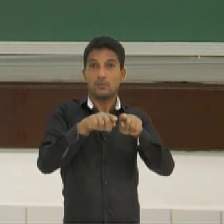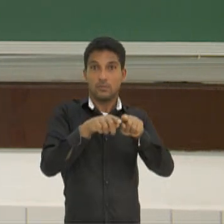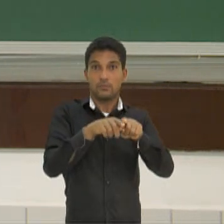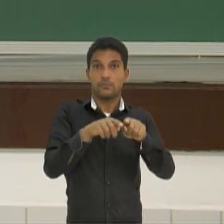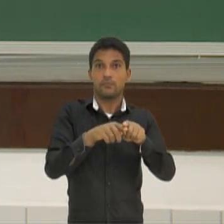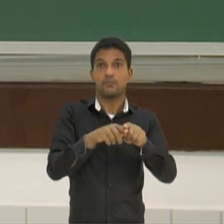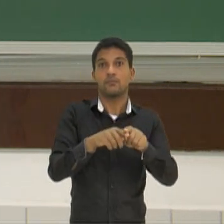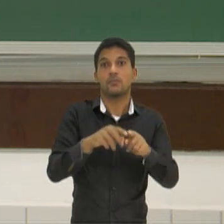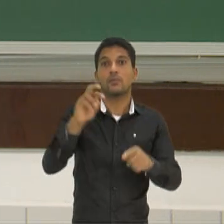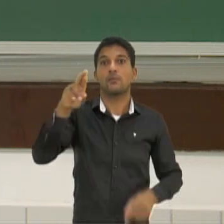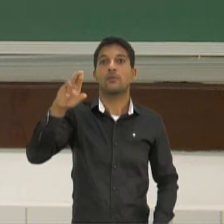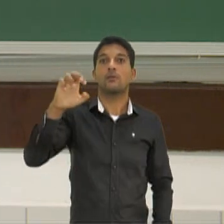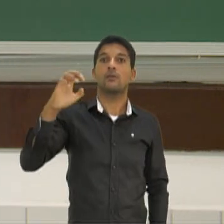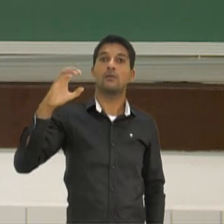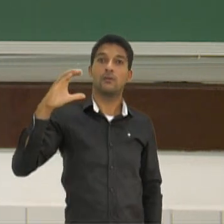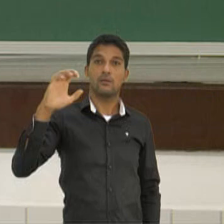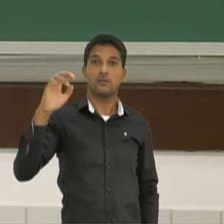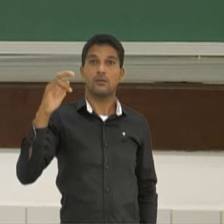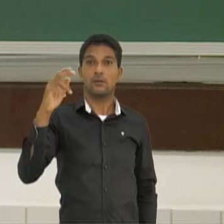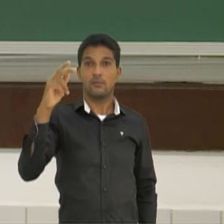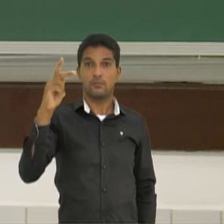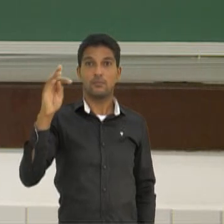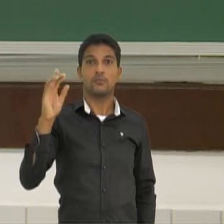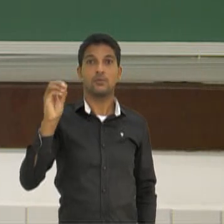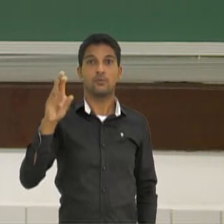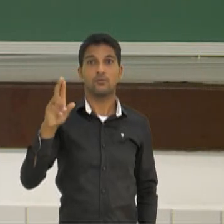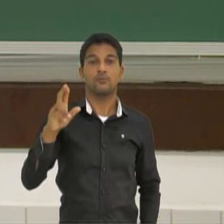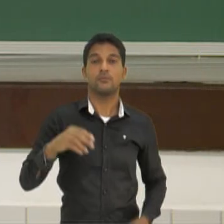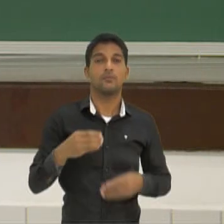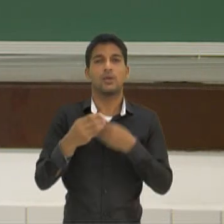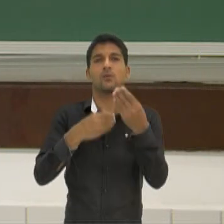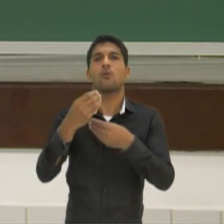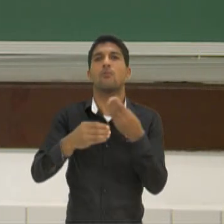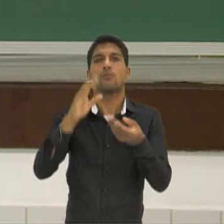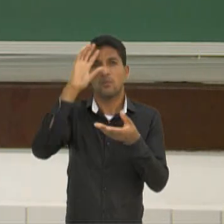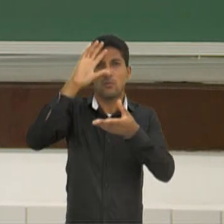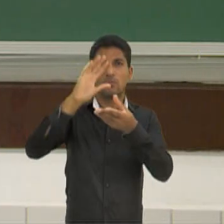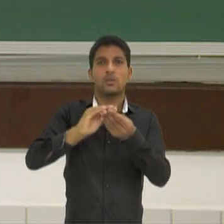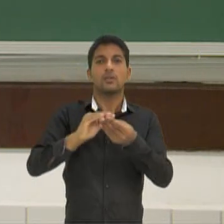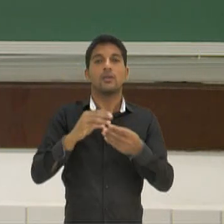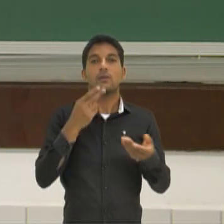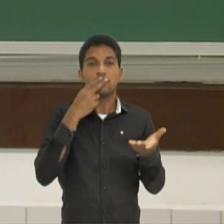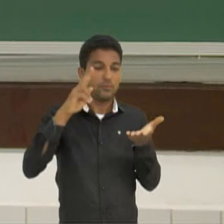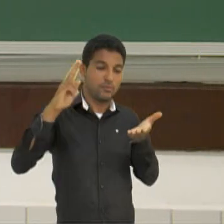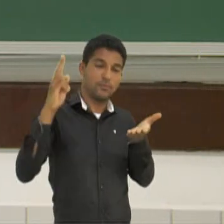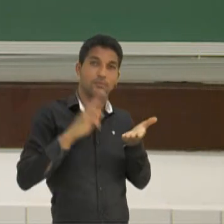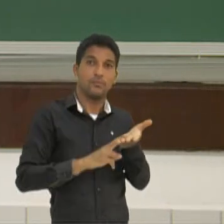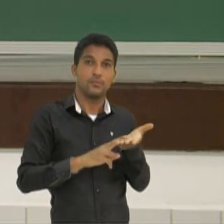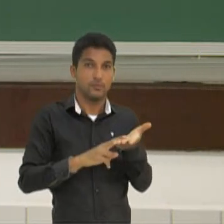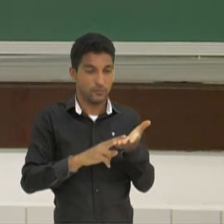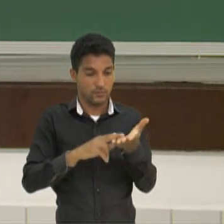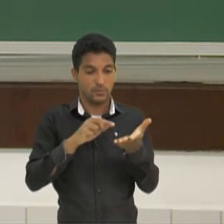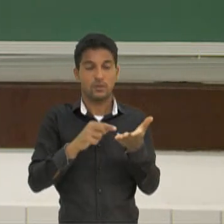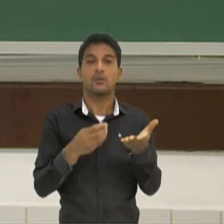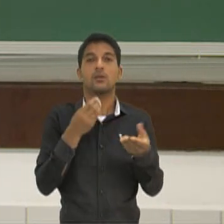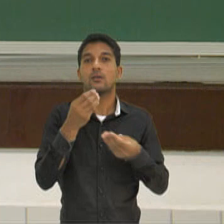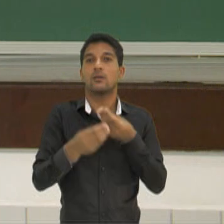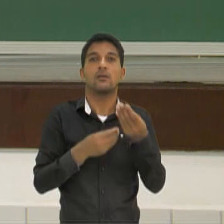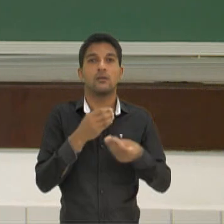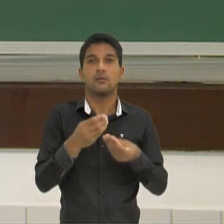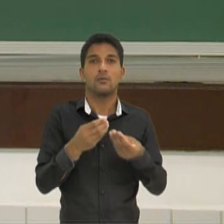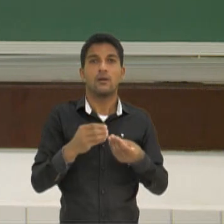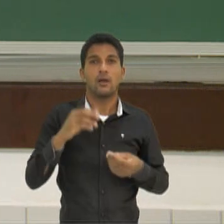consigam se compreender, que tipo de mensagem é essa, qual a intencionalidade de quem elaborou, né? O que que está escrito, como é que a pessoa vai